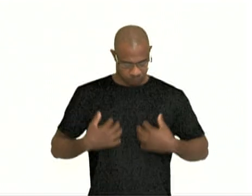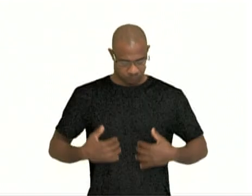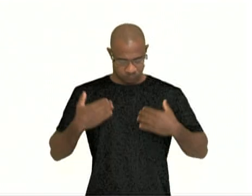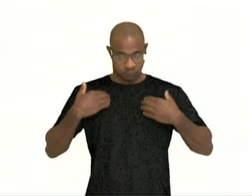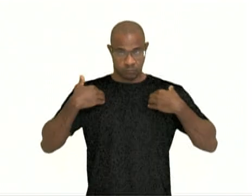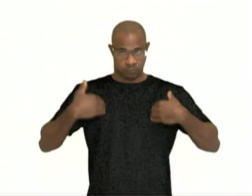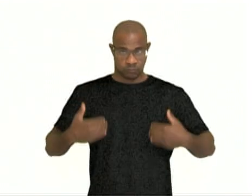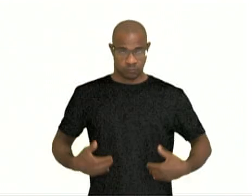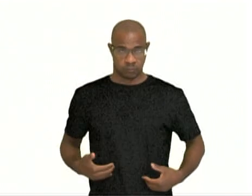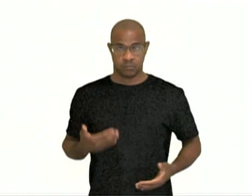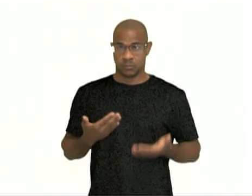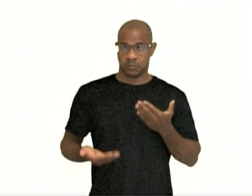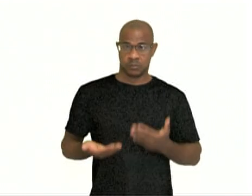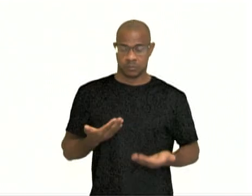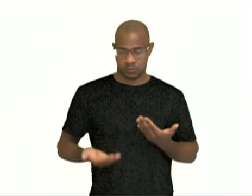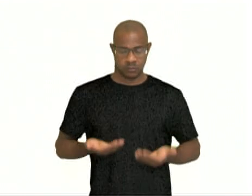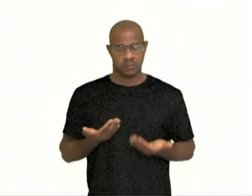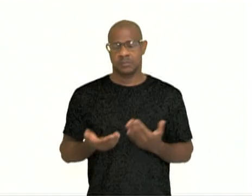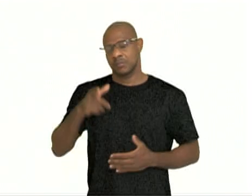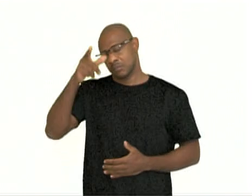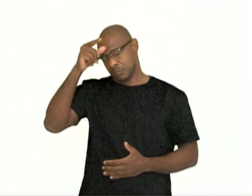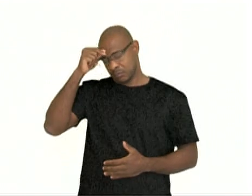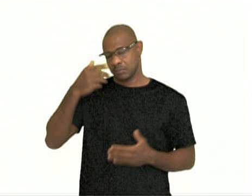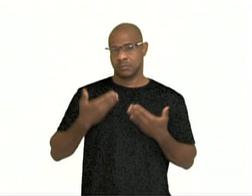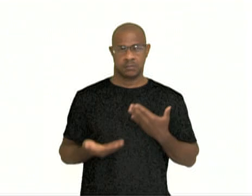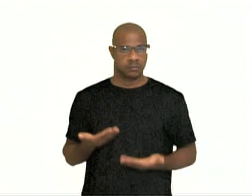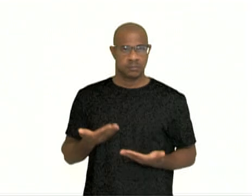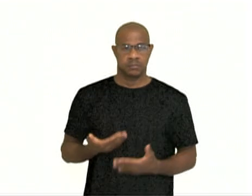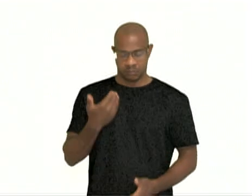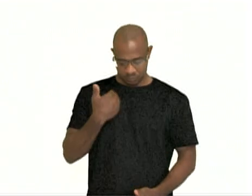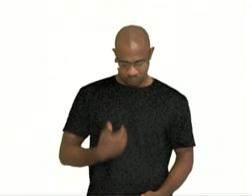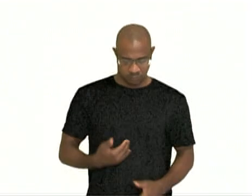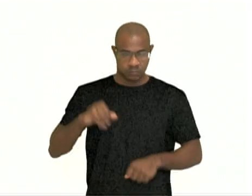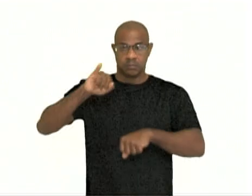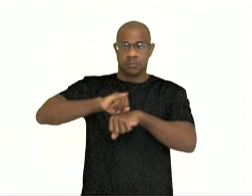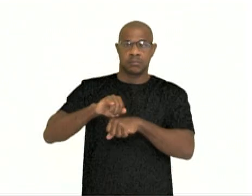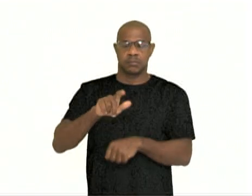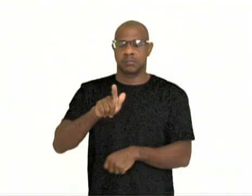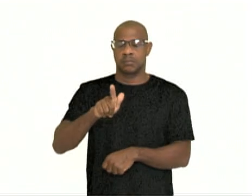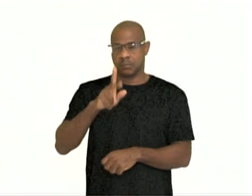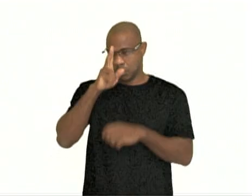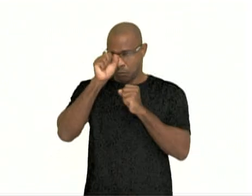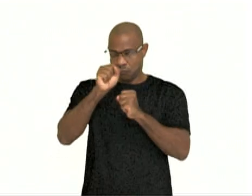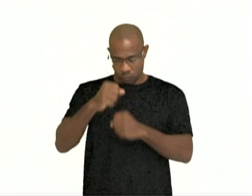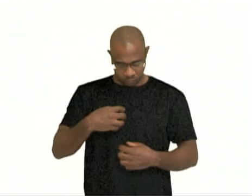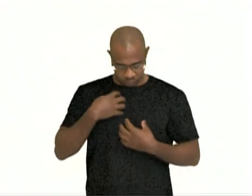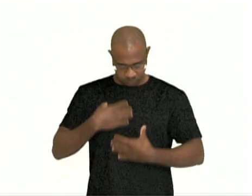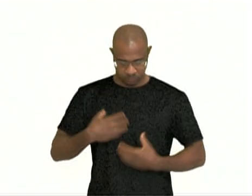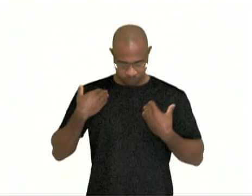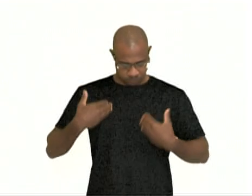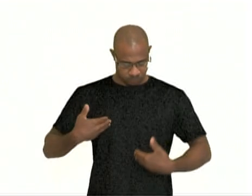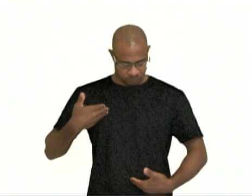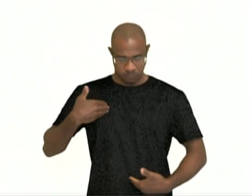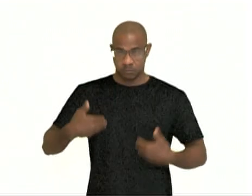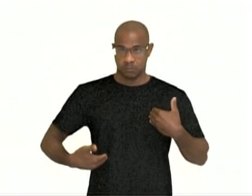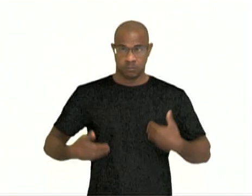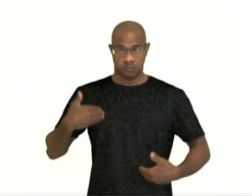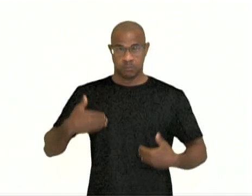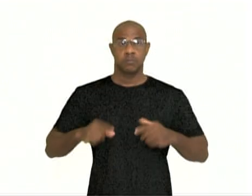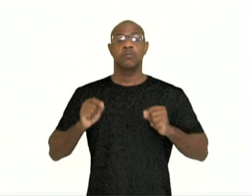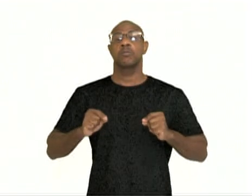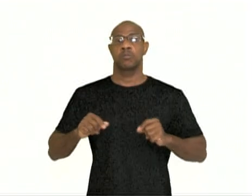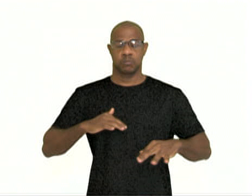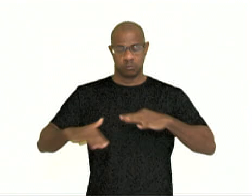relaxado, eu acho que vocês até experimentaram isso aí, e o centro de gravidade em constante movimento. A partir da